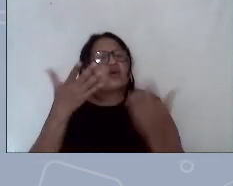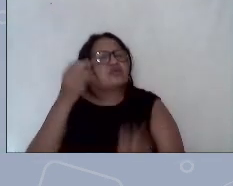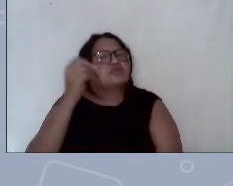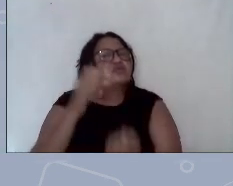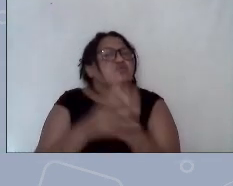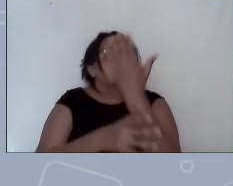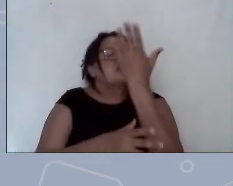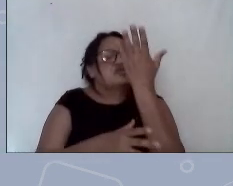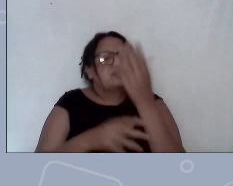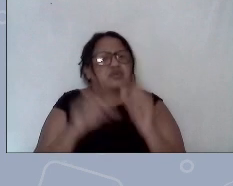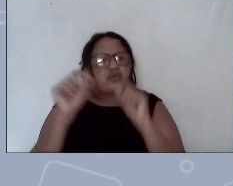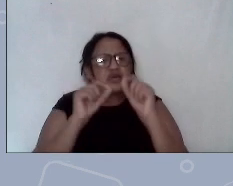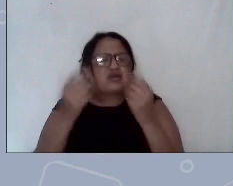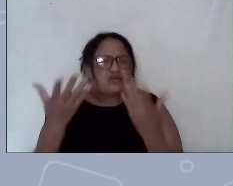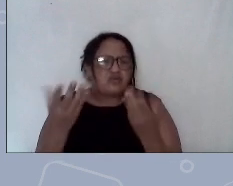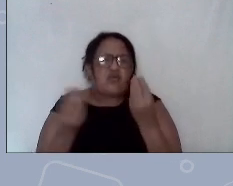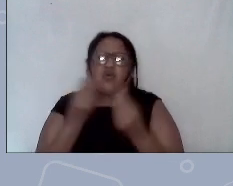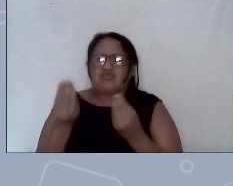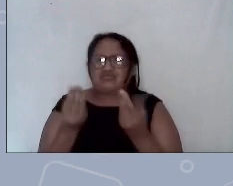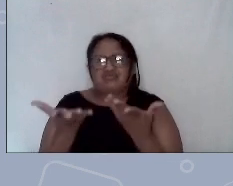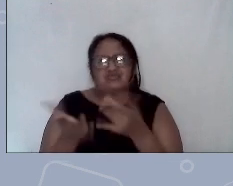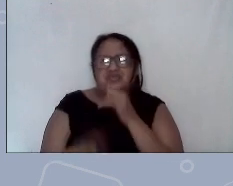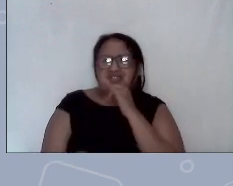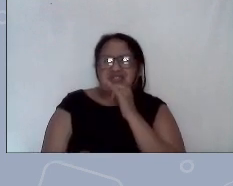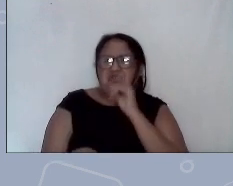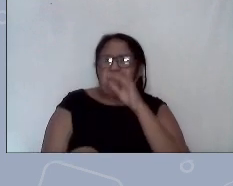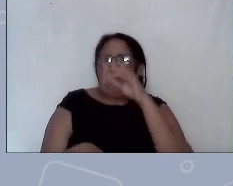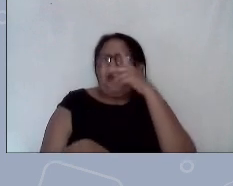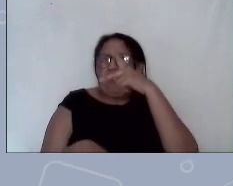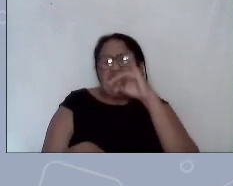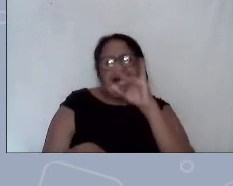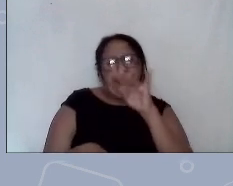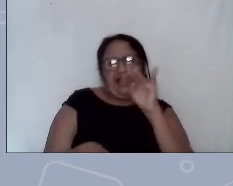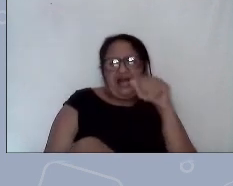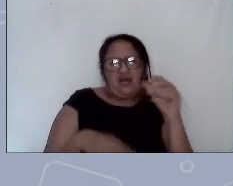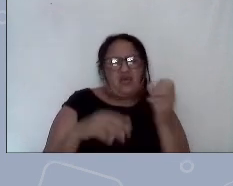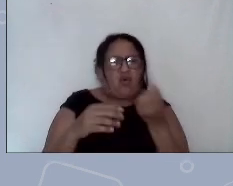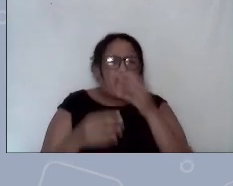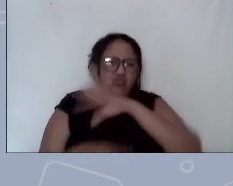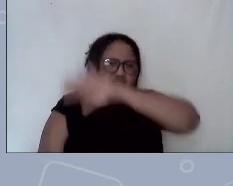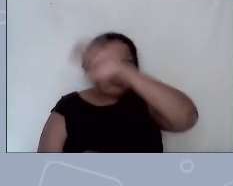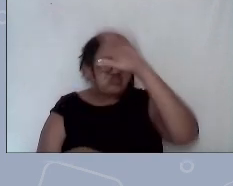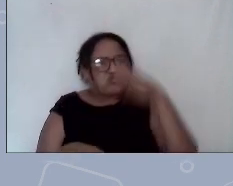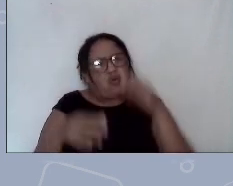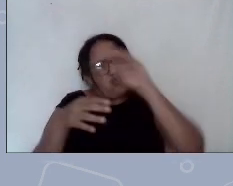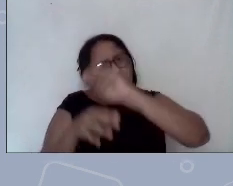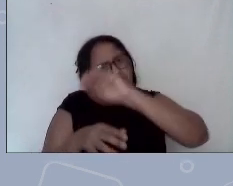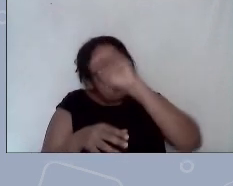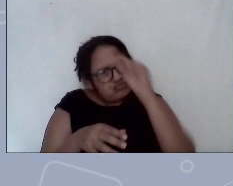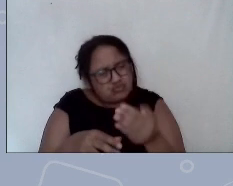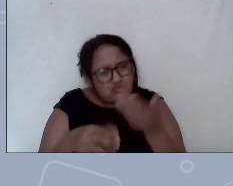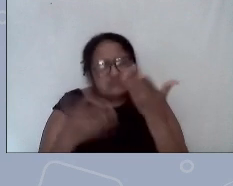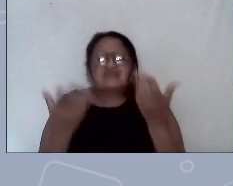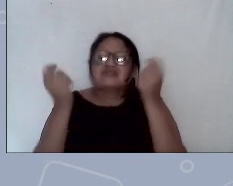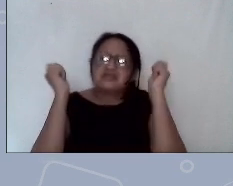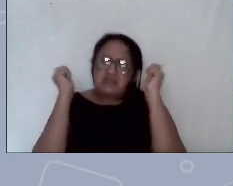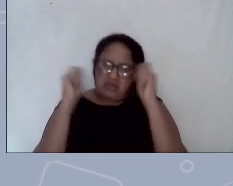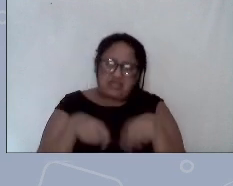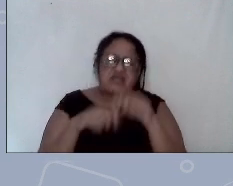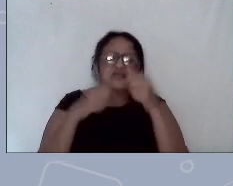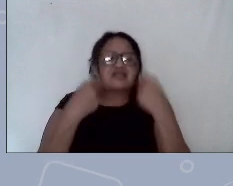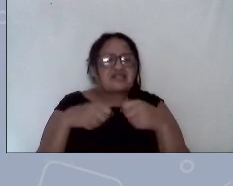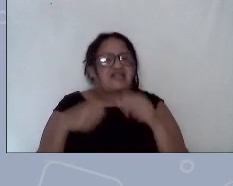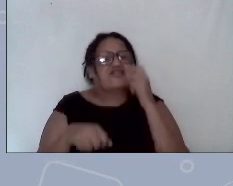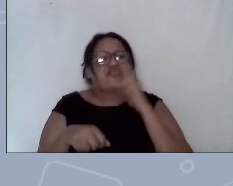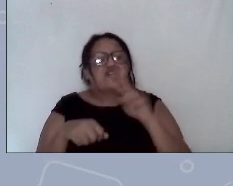como se fosse um pináculo ou como se fosse um morro mesmo um montinho seria possível teria que ver a imagem mas seria